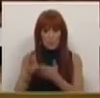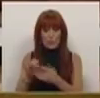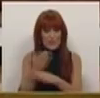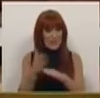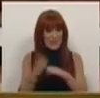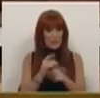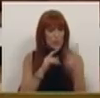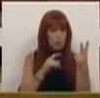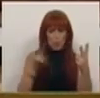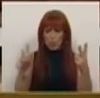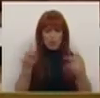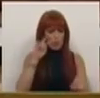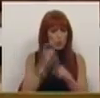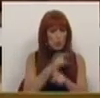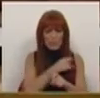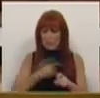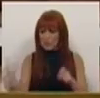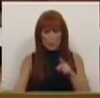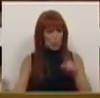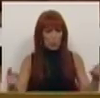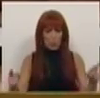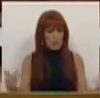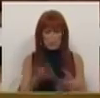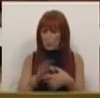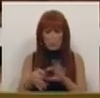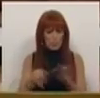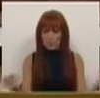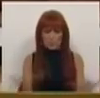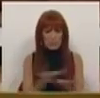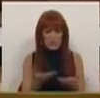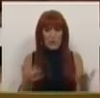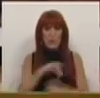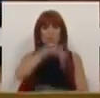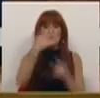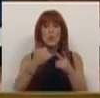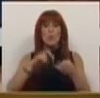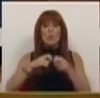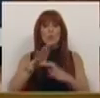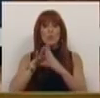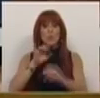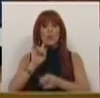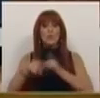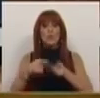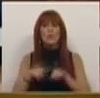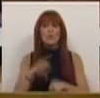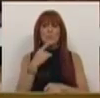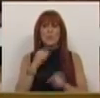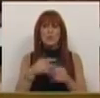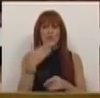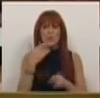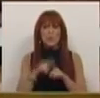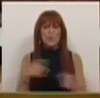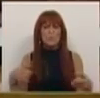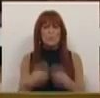é dividida entre dois supervisores que não se articulam entre si. O segundo problema deste modelo é que ele confere poderes exagerados